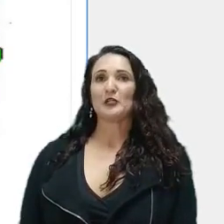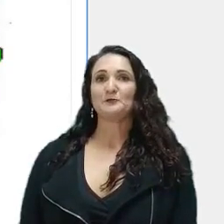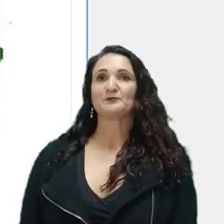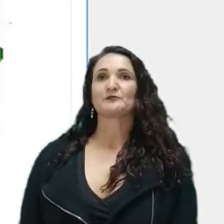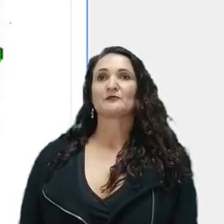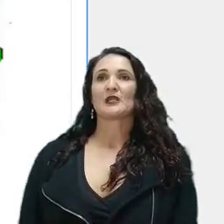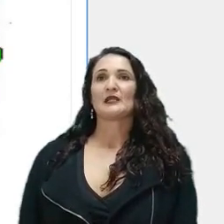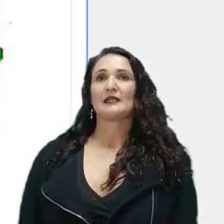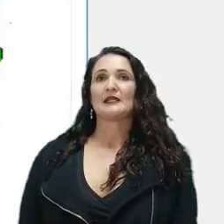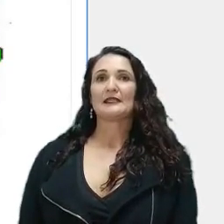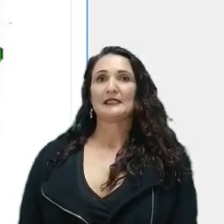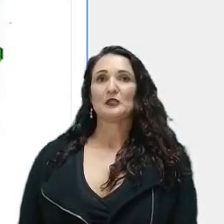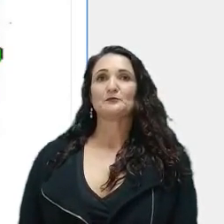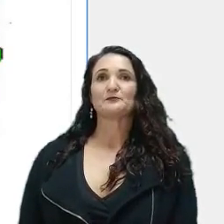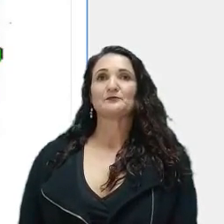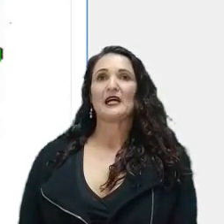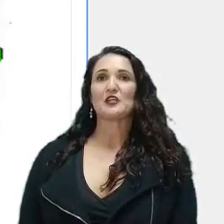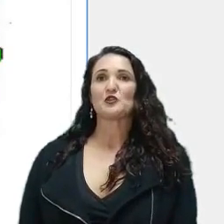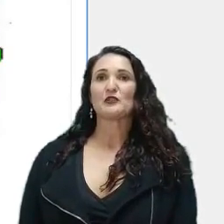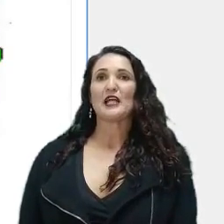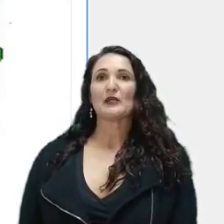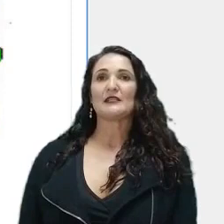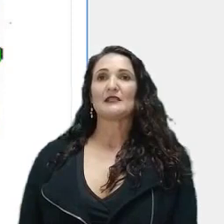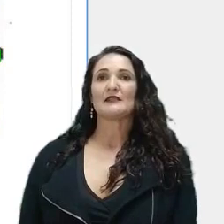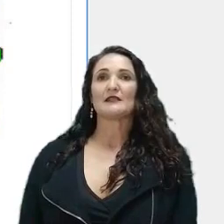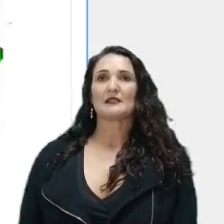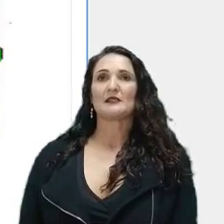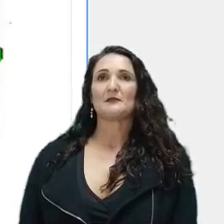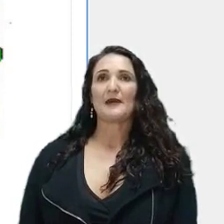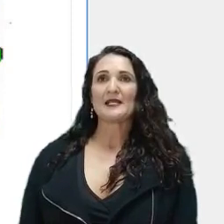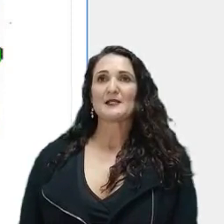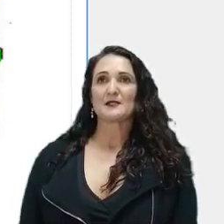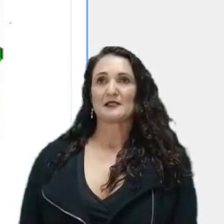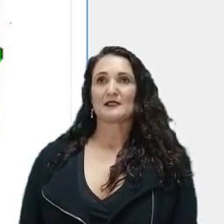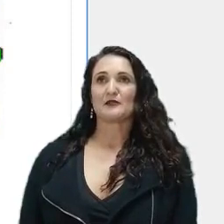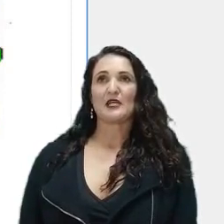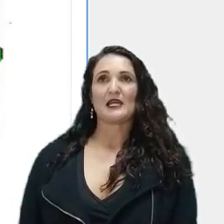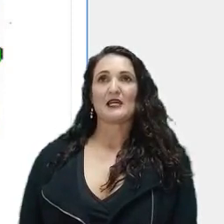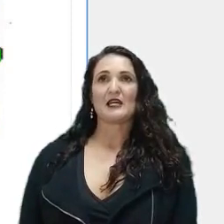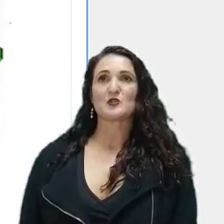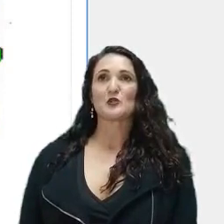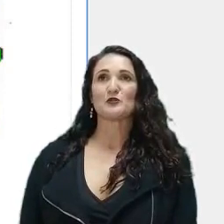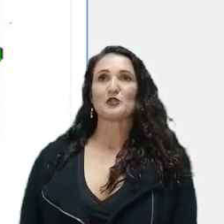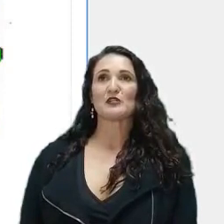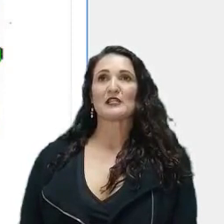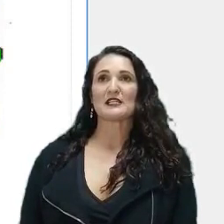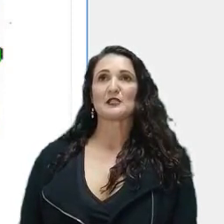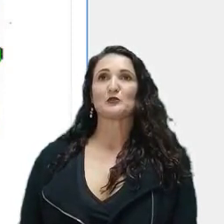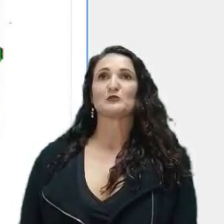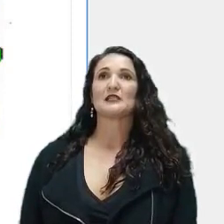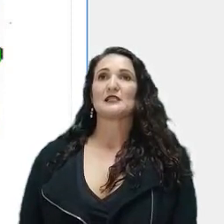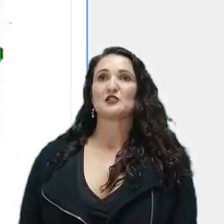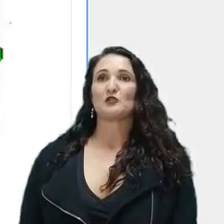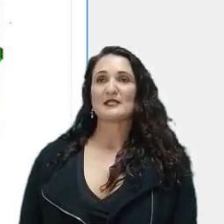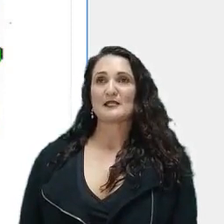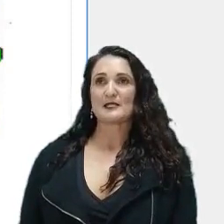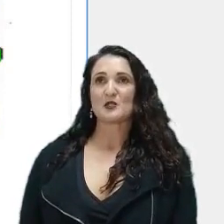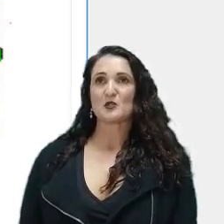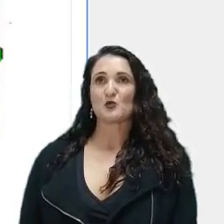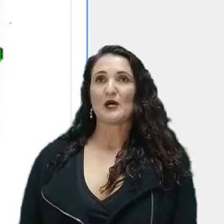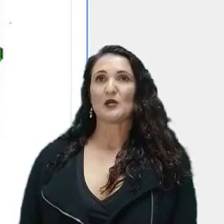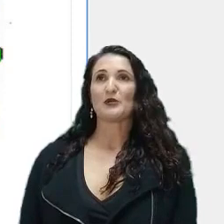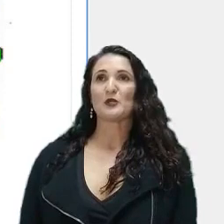regional. Então, a regional aqui que mais realizou a notificação de